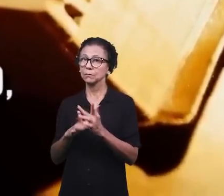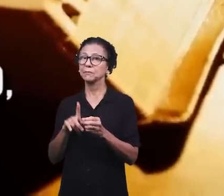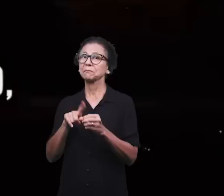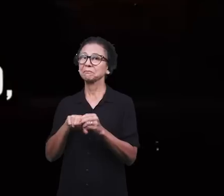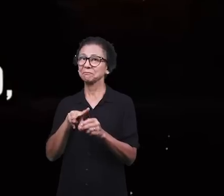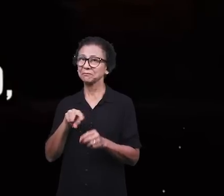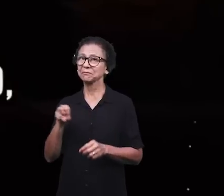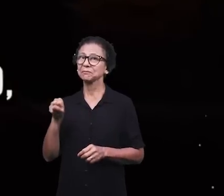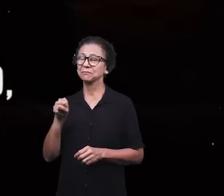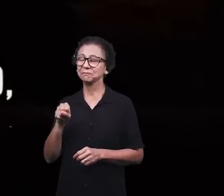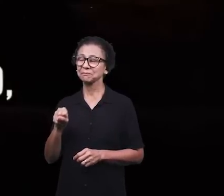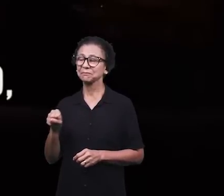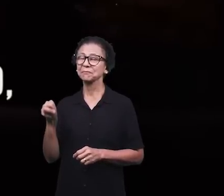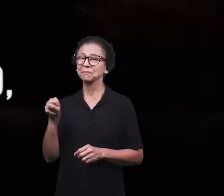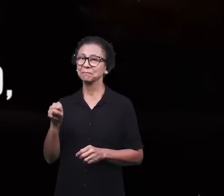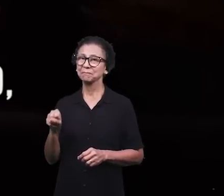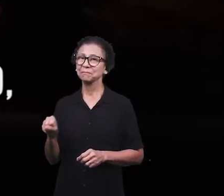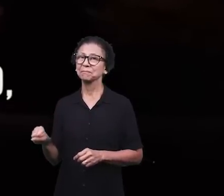Jesus virá,